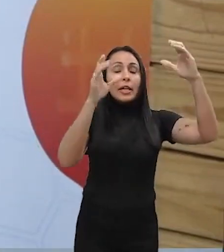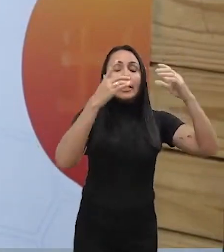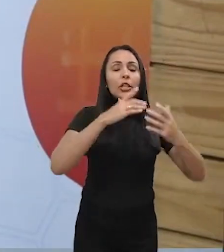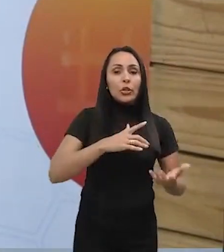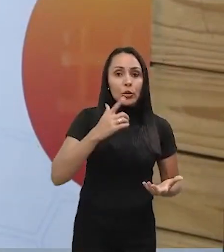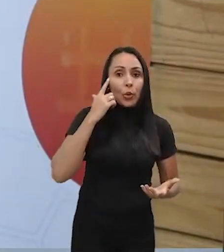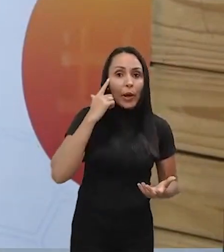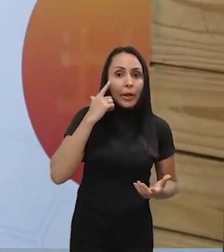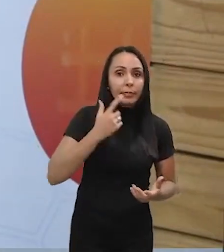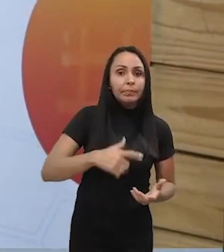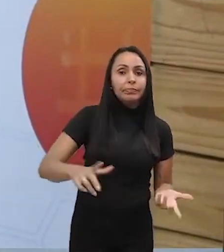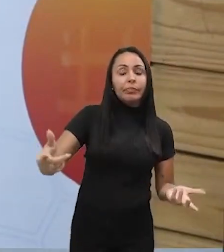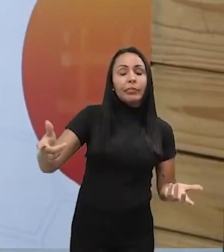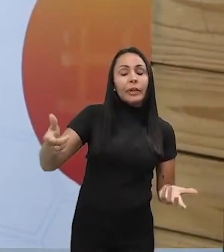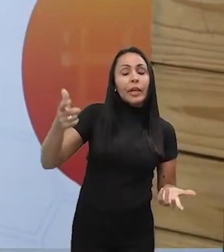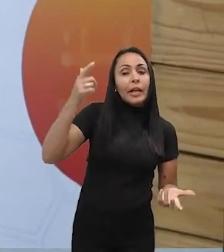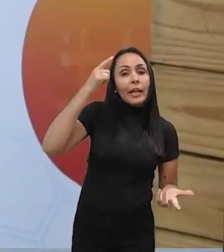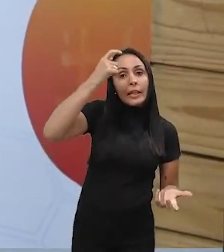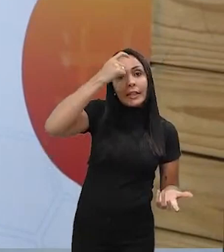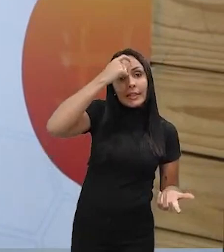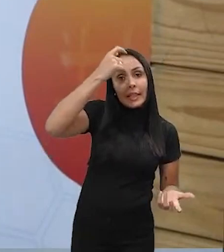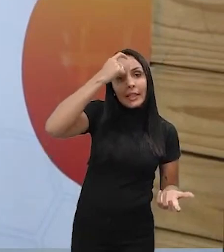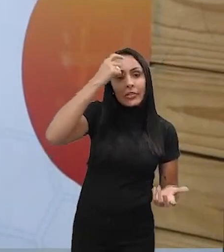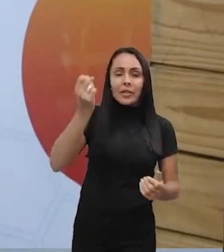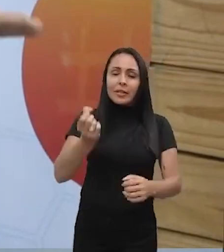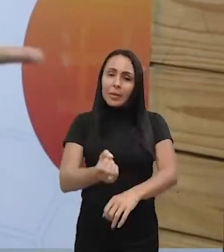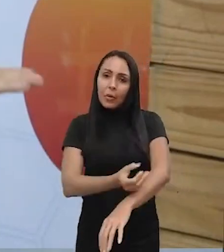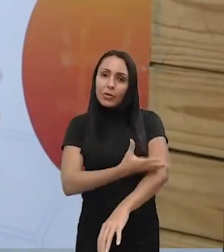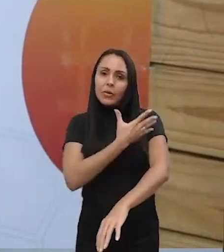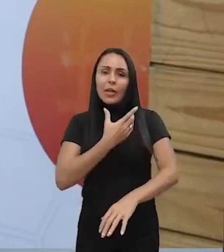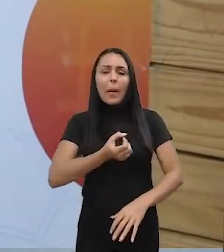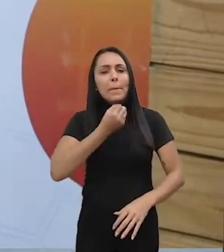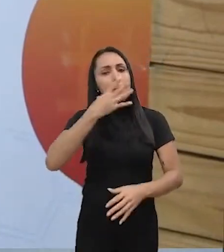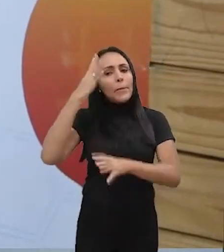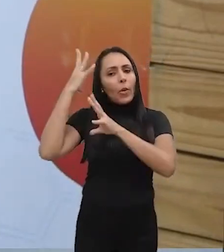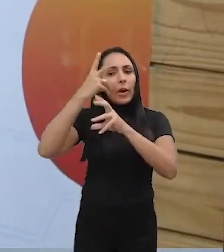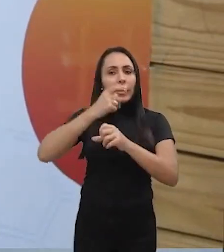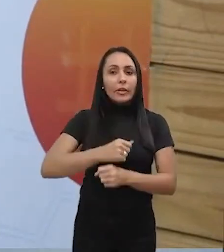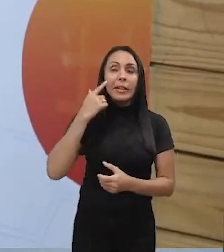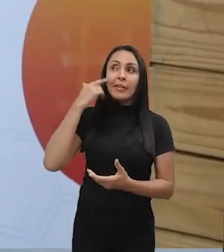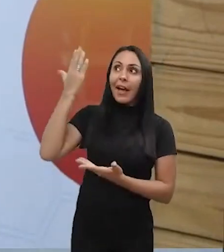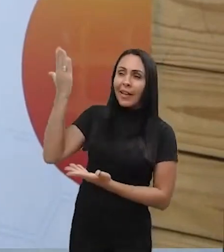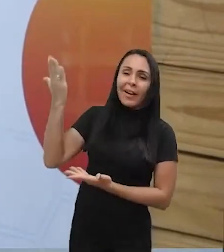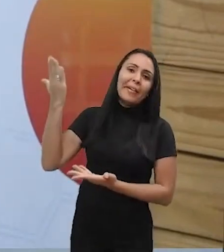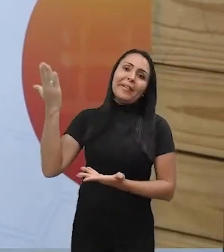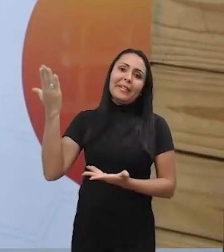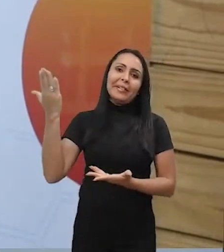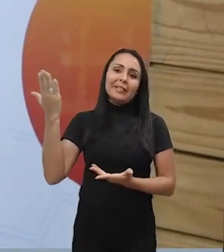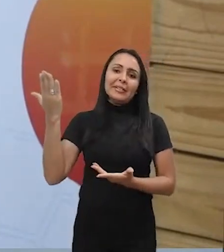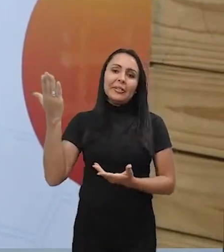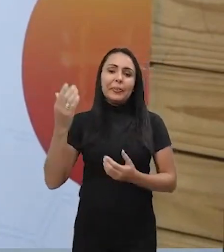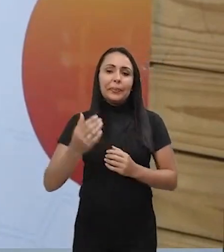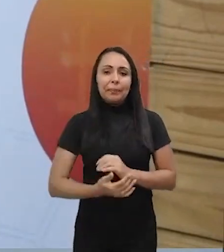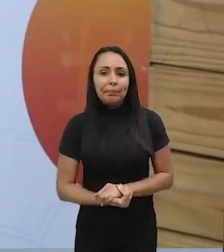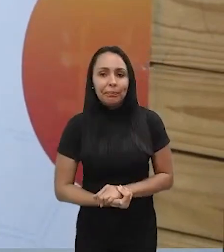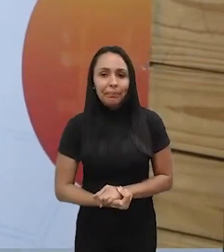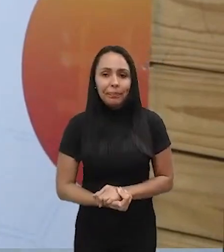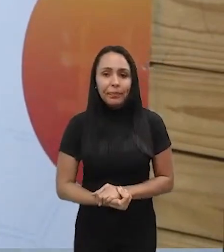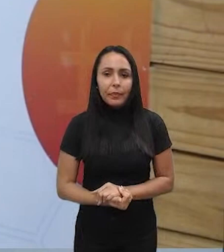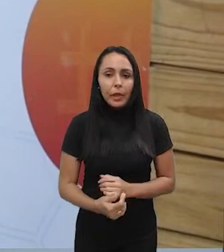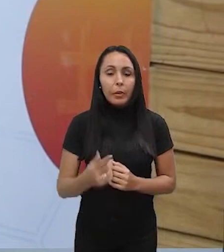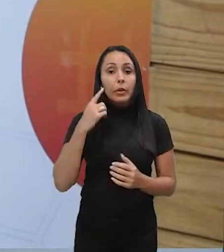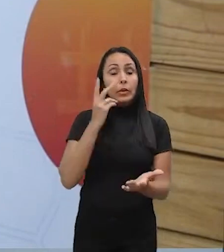inteligência emocional, planejamento e bons resultados, porque está aí a ponte construída. Bom, para a